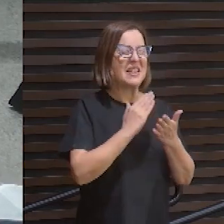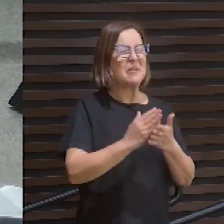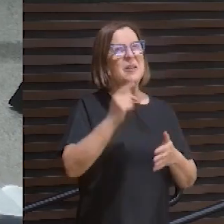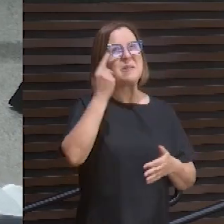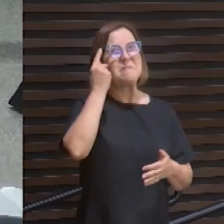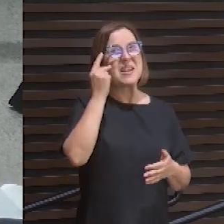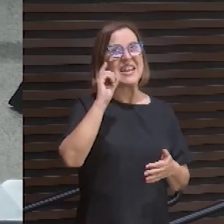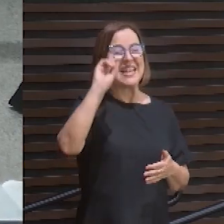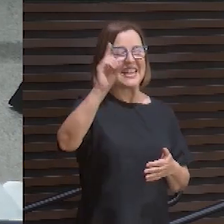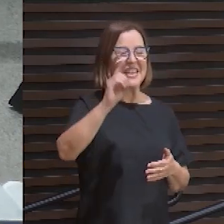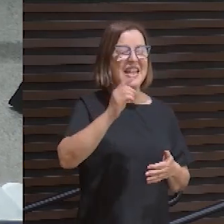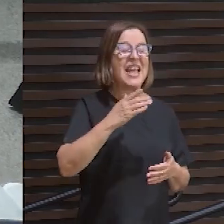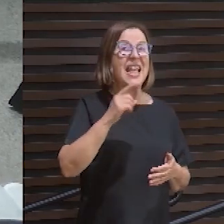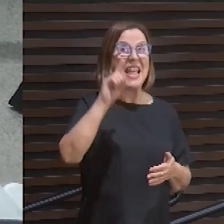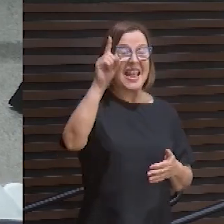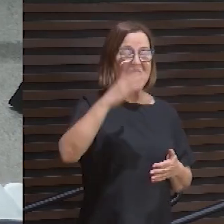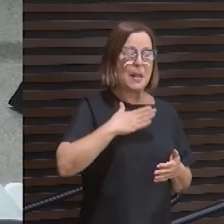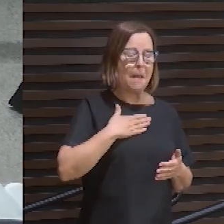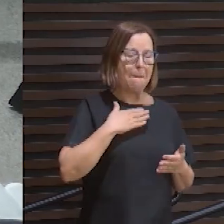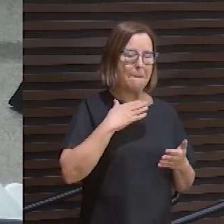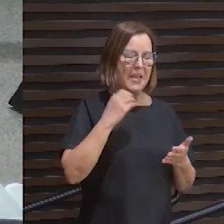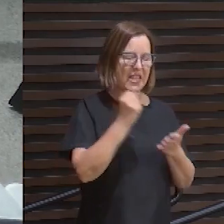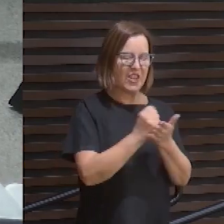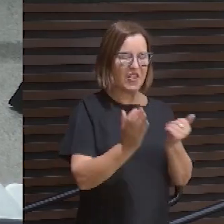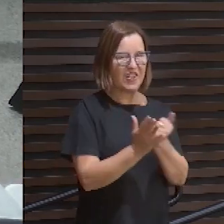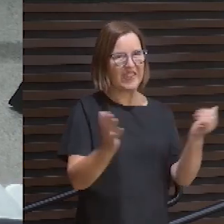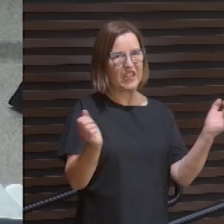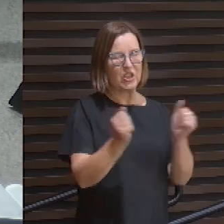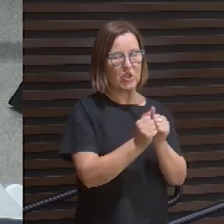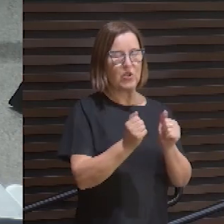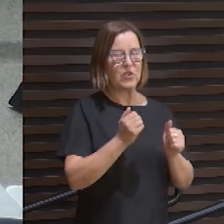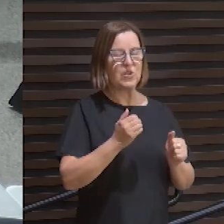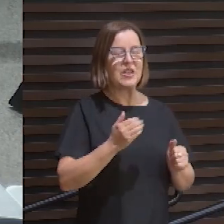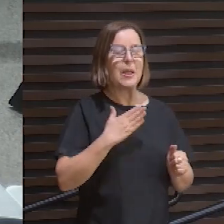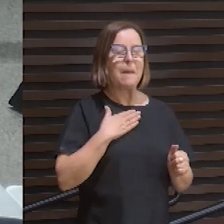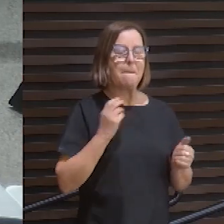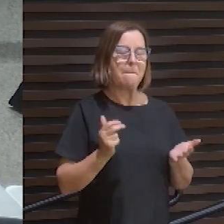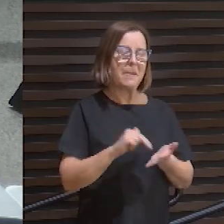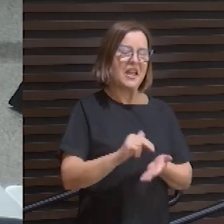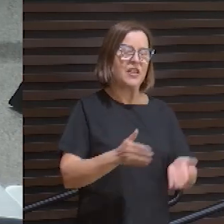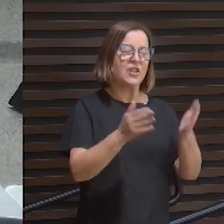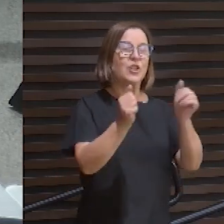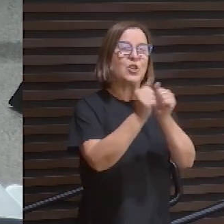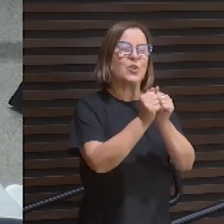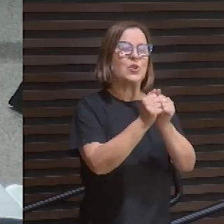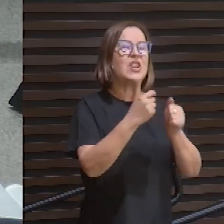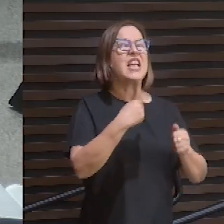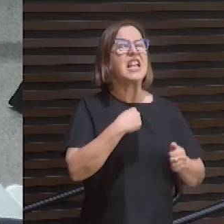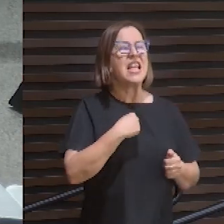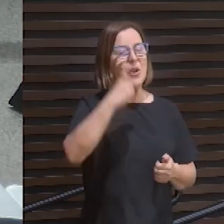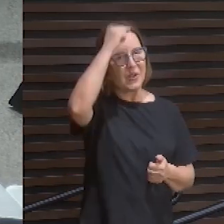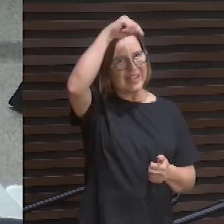me crucificou com Ele e Ele me ressuscitou com Ele e eu sou santo.